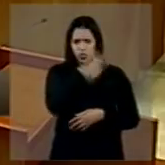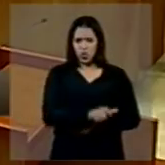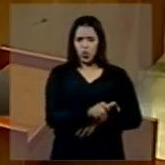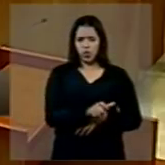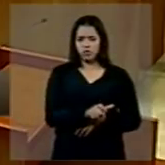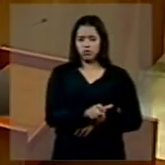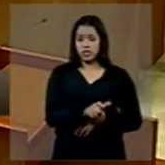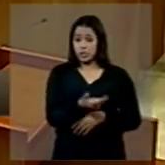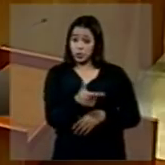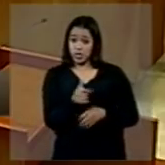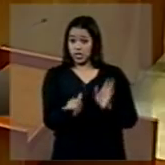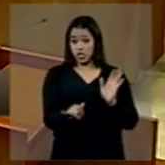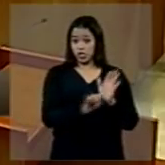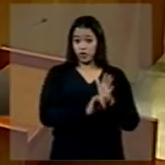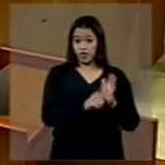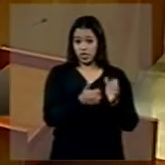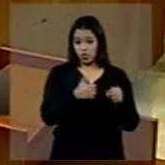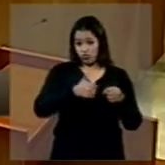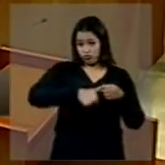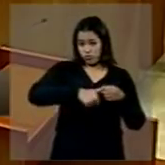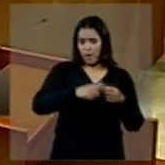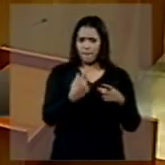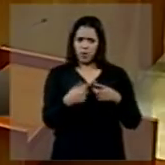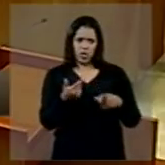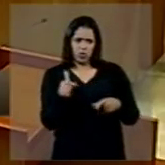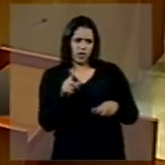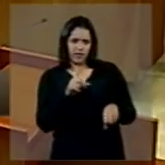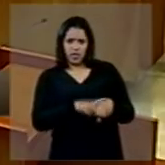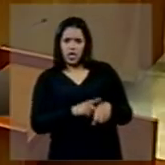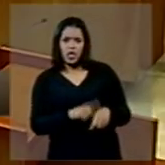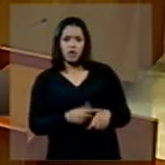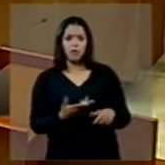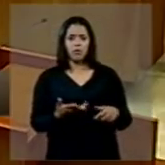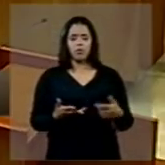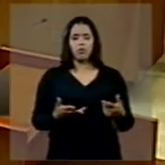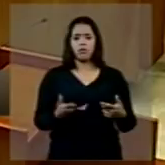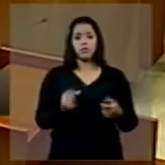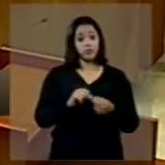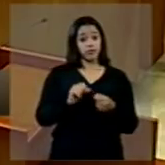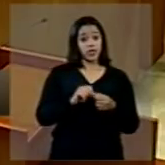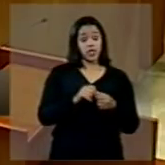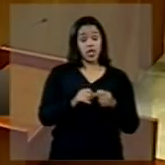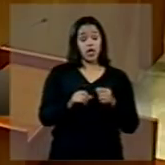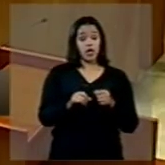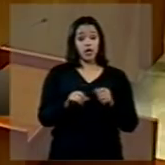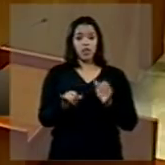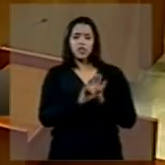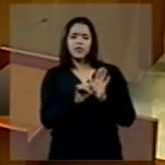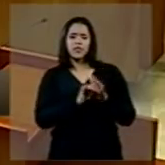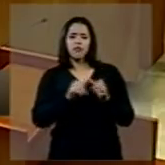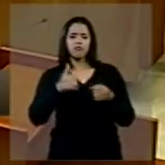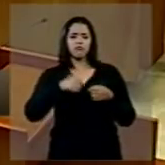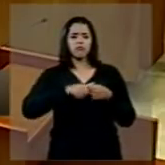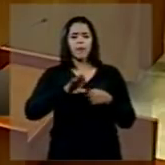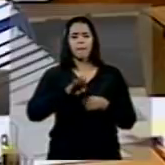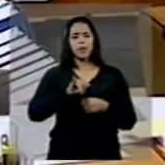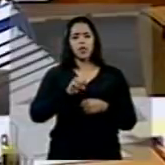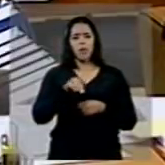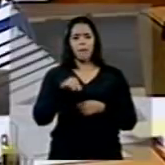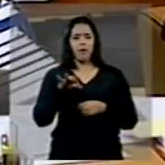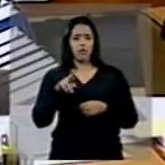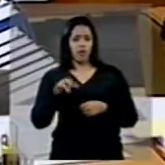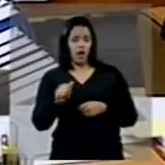identificados, porque não houve tempo para dessa identificação biométrica linear no território nacional, que